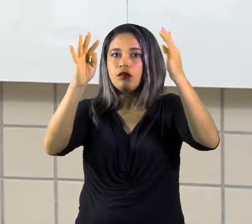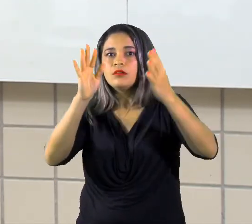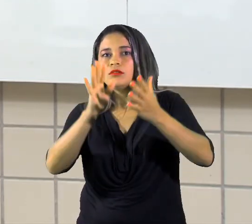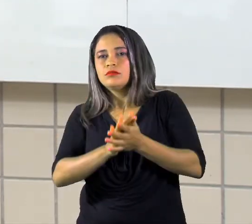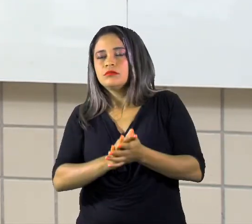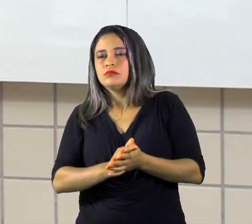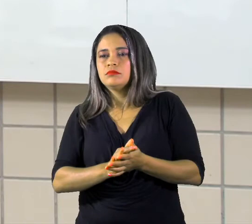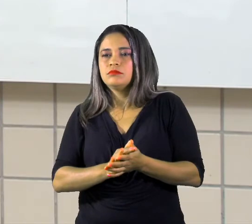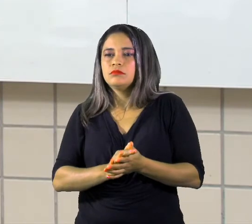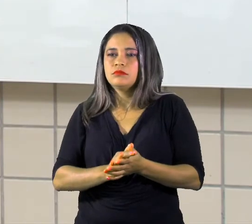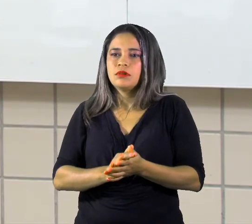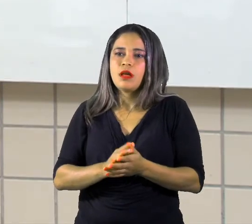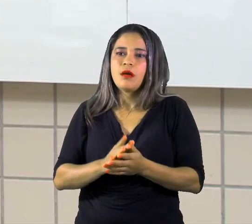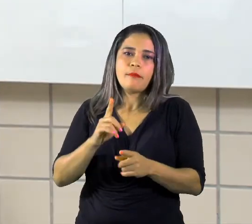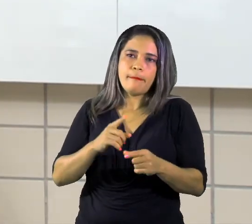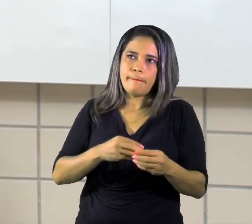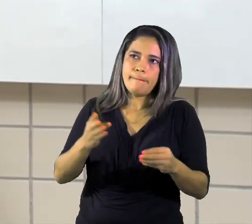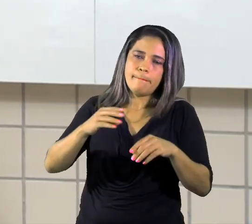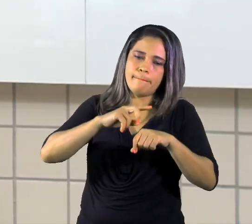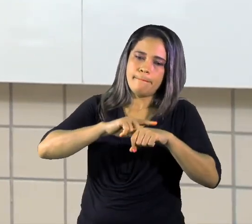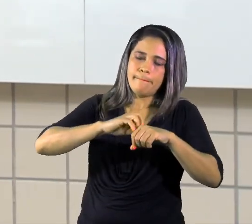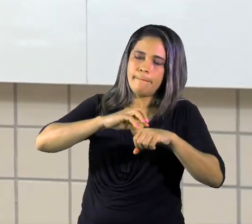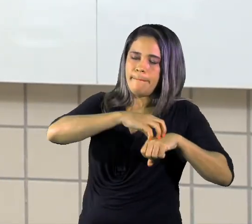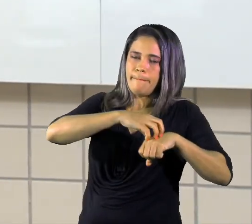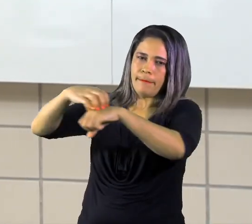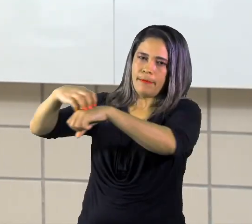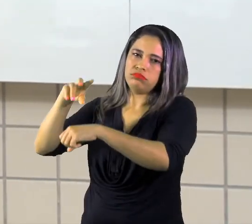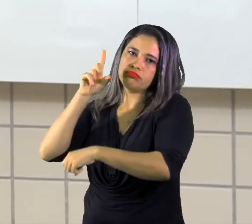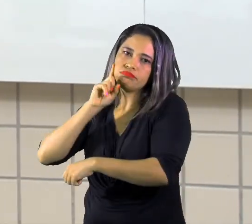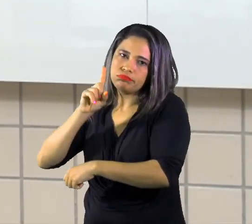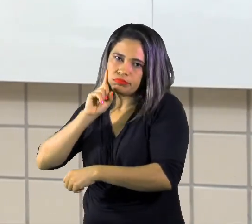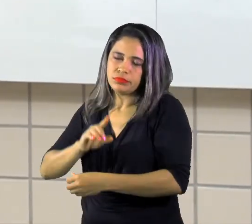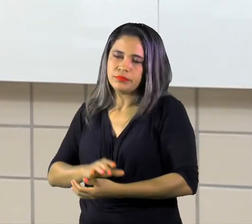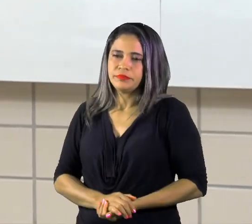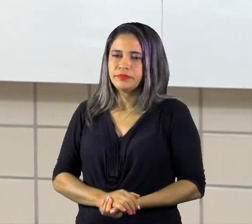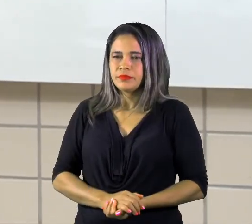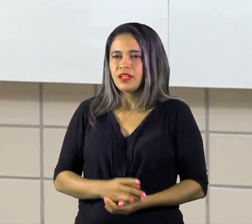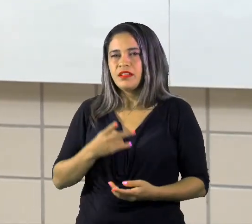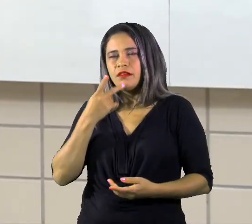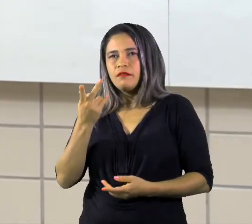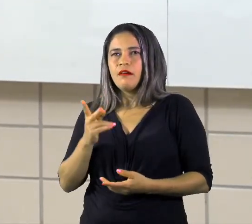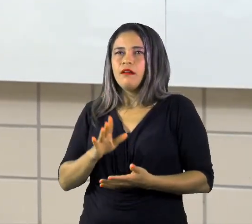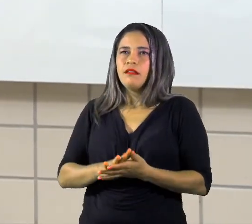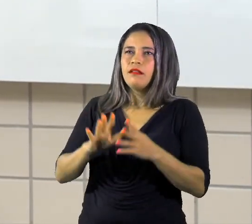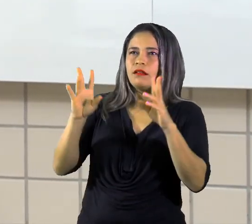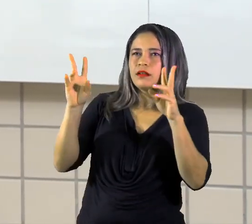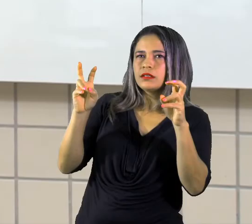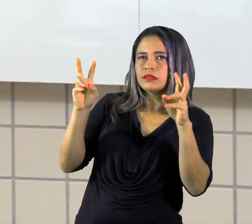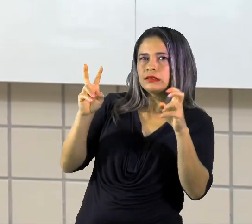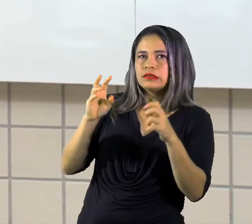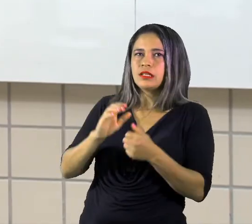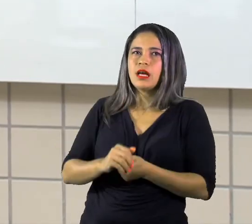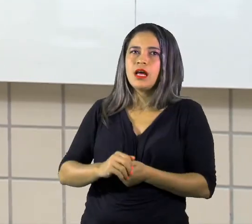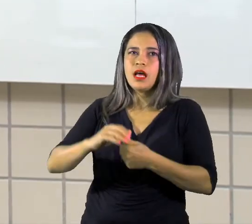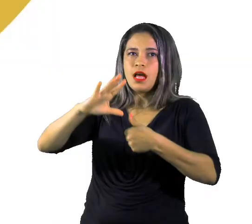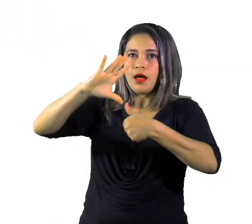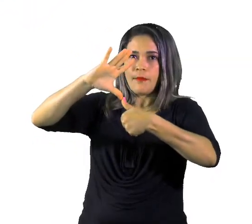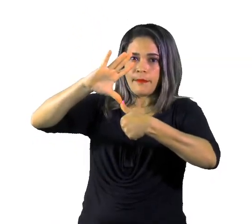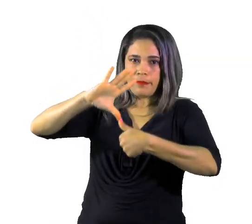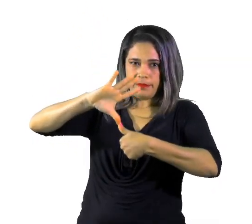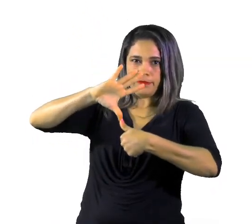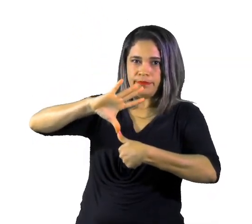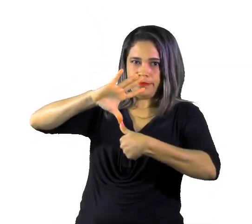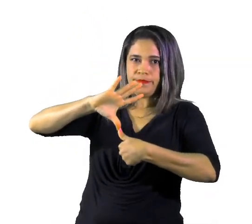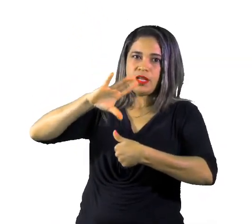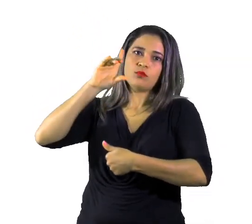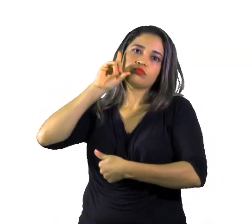importado dos Estados Unidos. Quando nós falamos da questão da América do Norte, que é